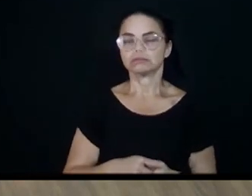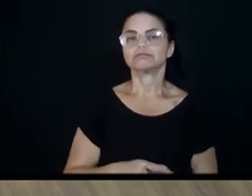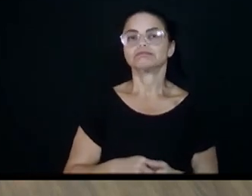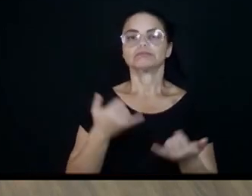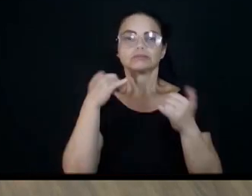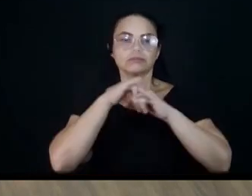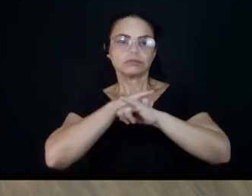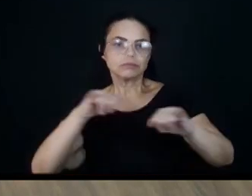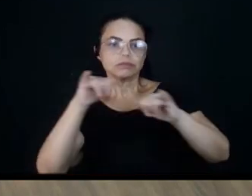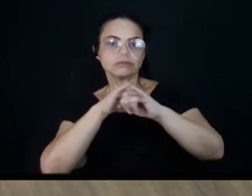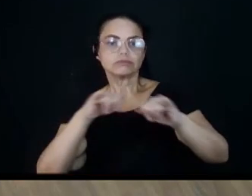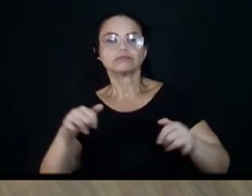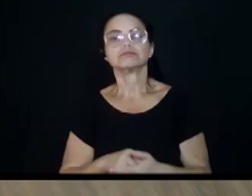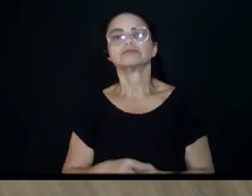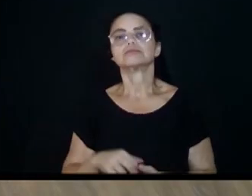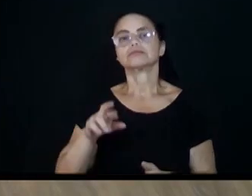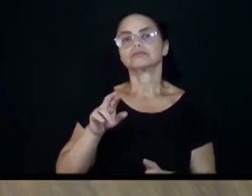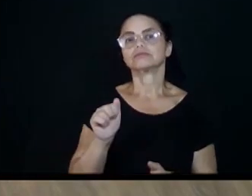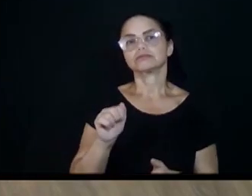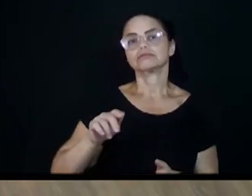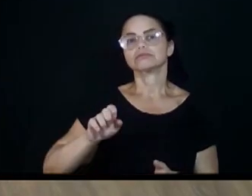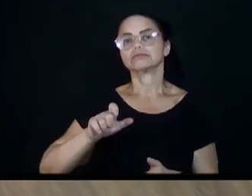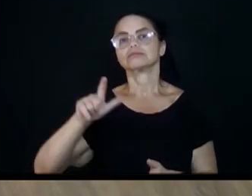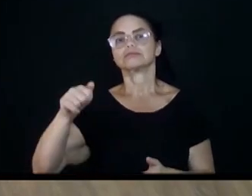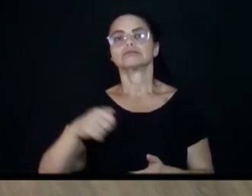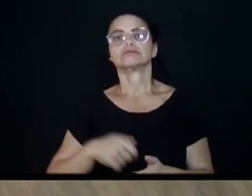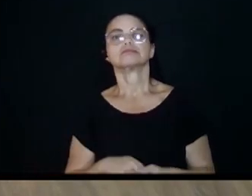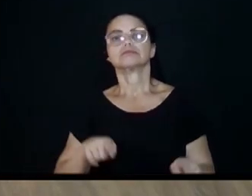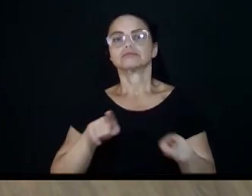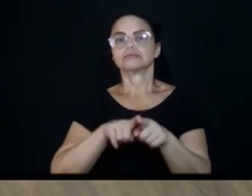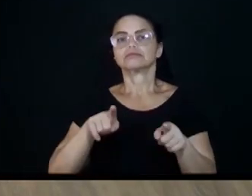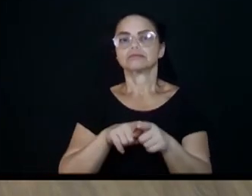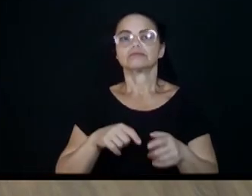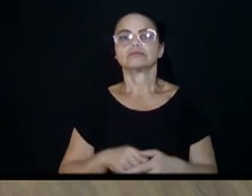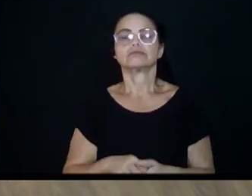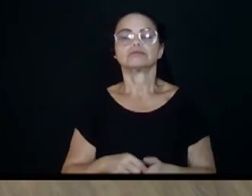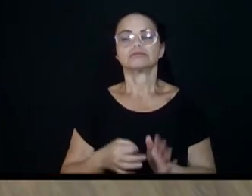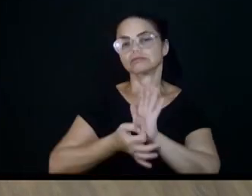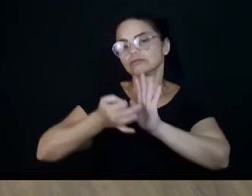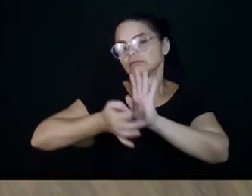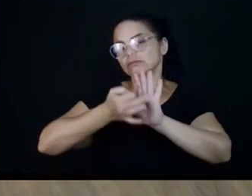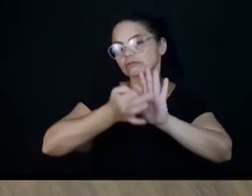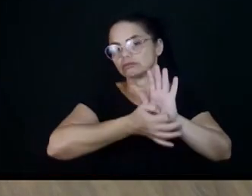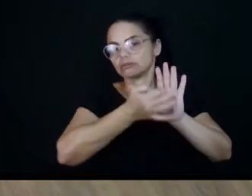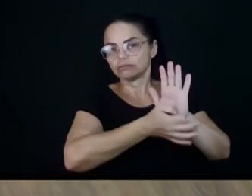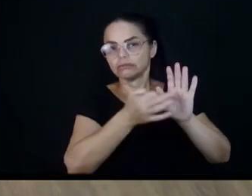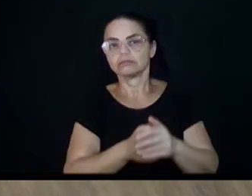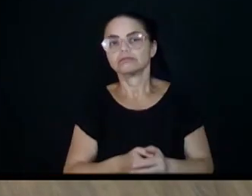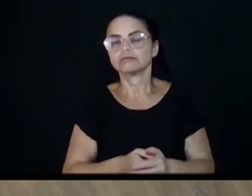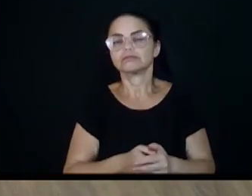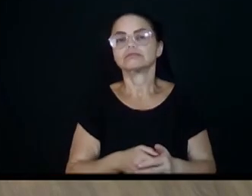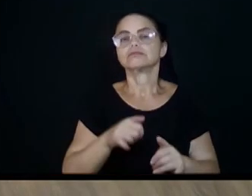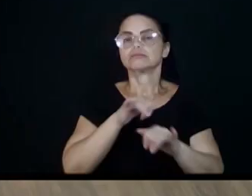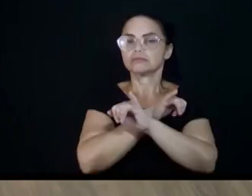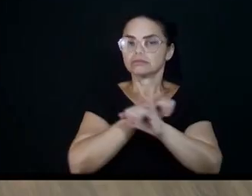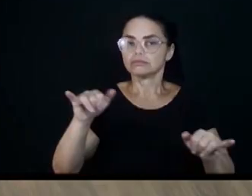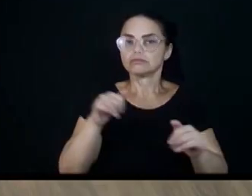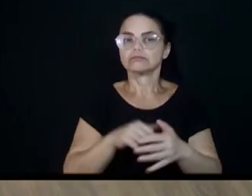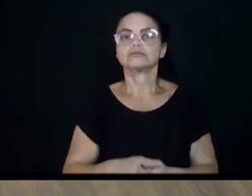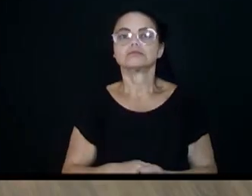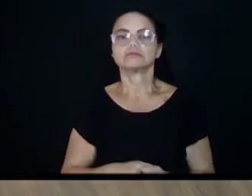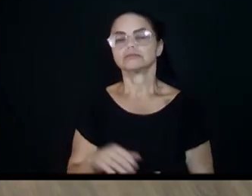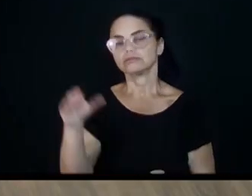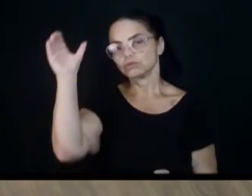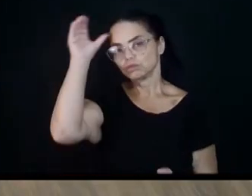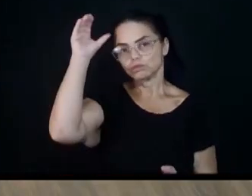doutor Rafael deixasse aqui também, né, um parecer em relação à mensagem que fica dessa conscientização, e mais